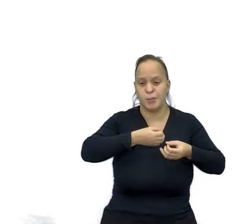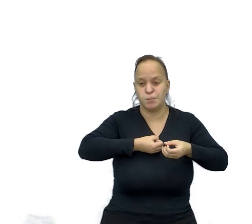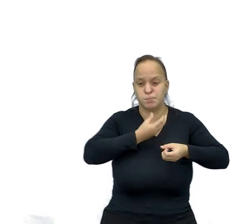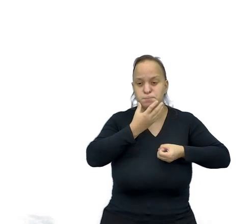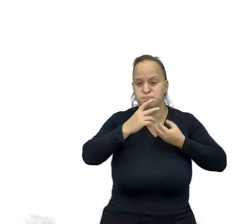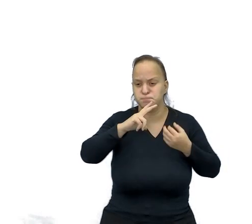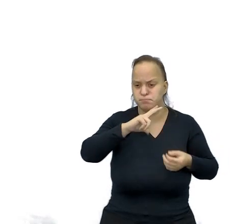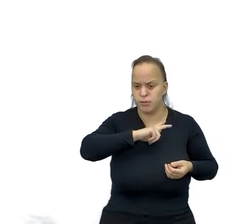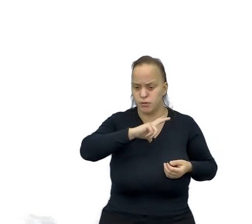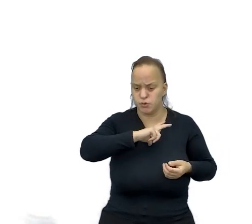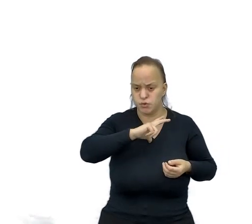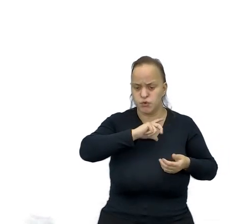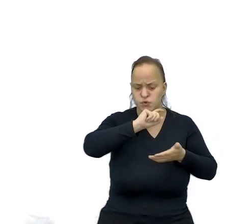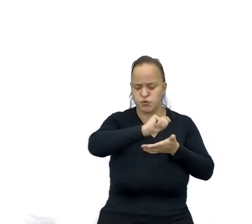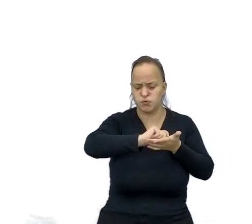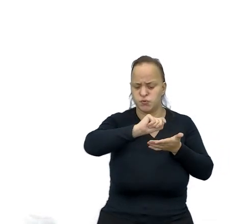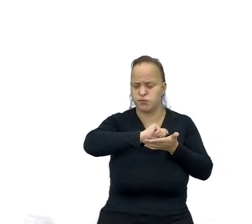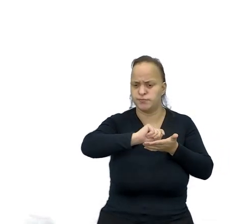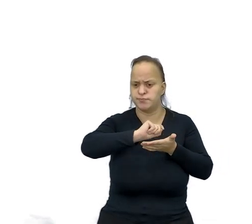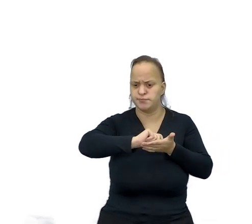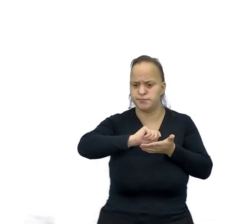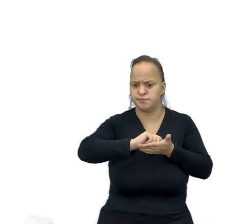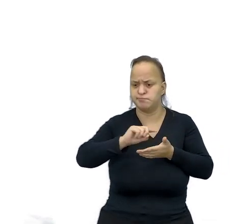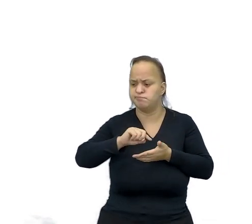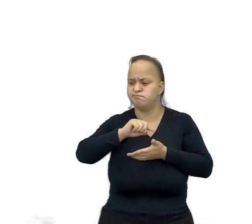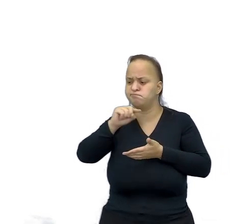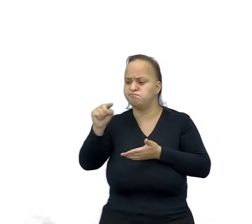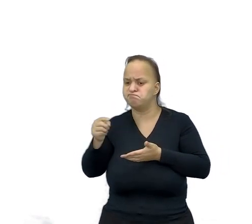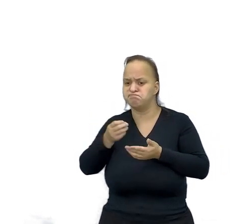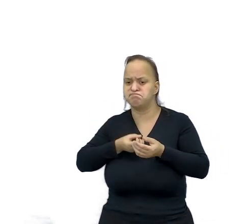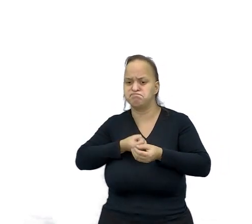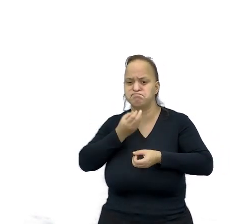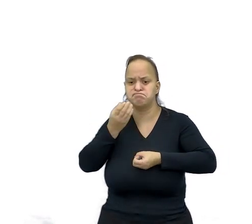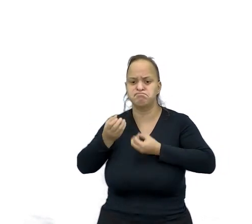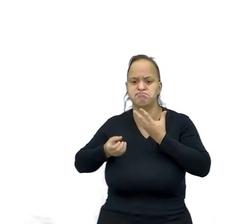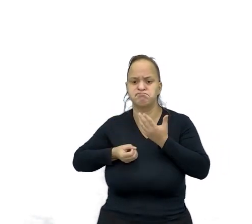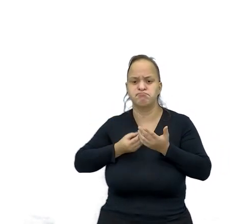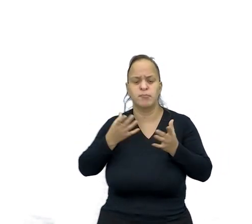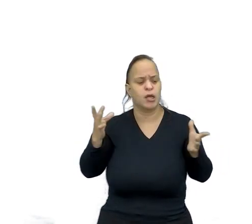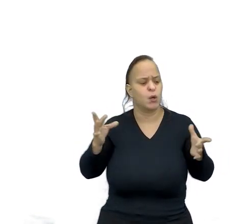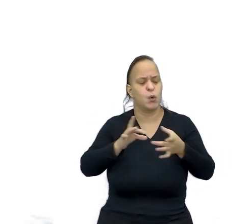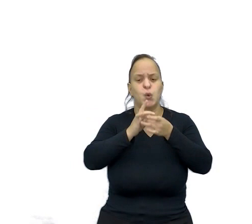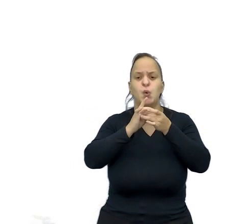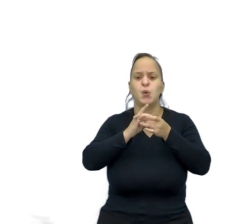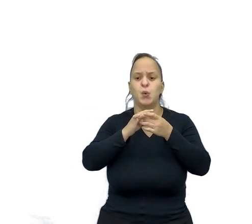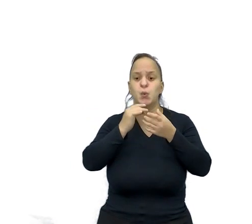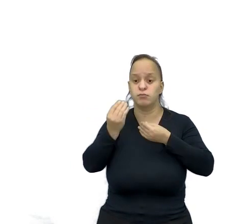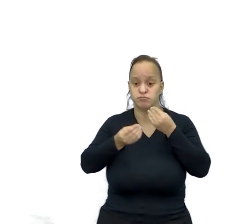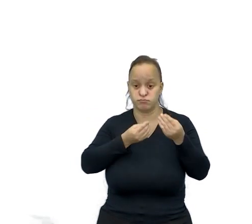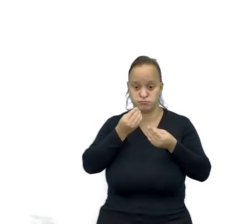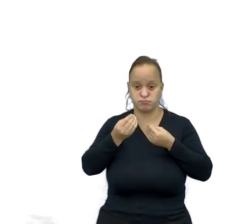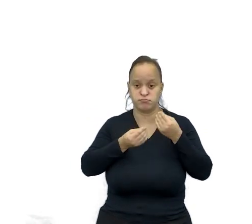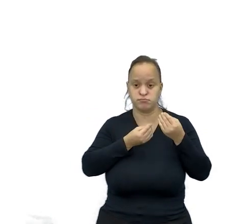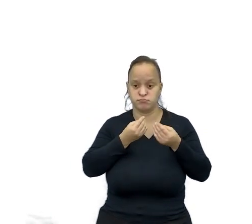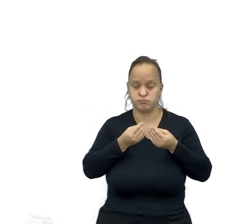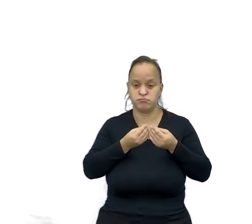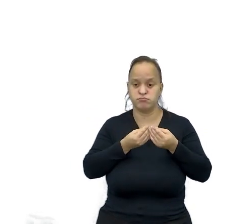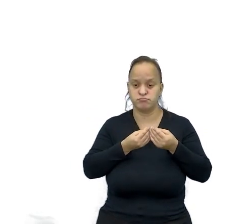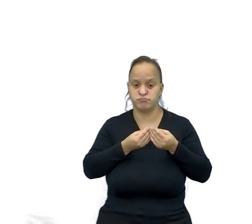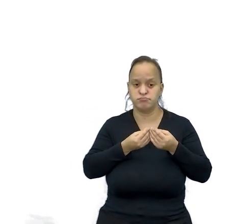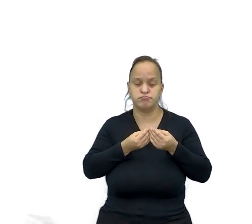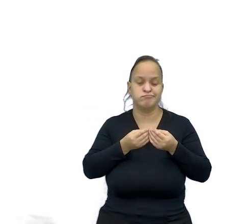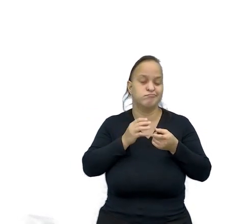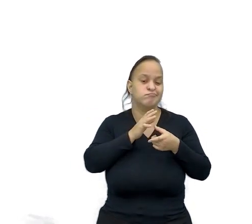poema, e fazer uma relação, estabelecer a relação entre esses 2 gêneros. Então, esse momento aqui